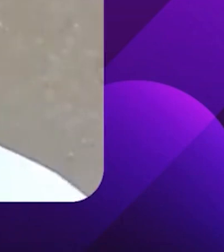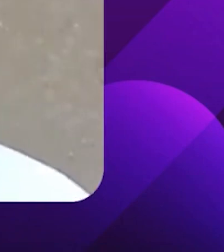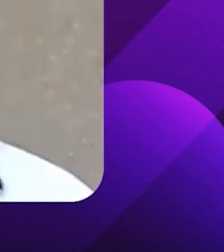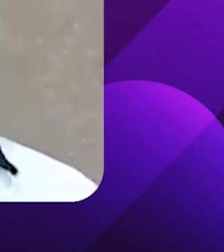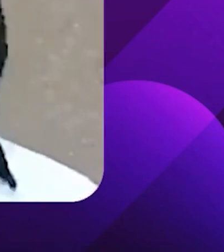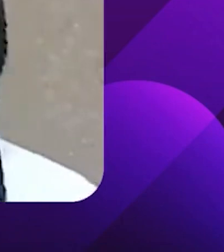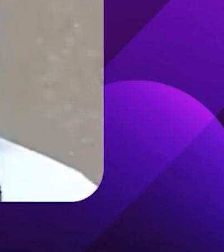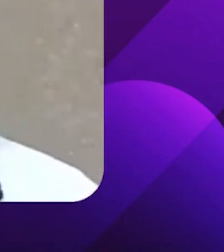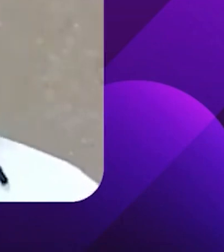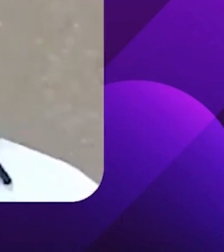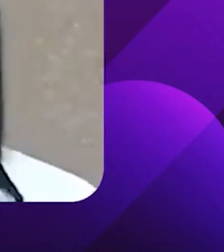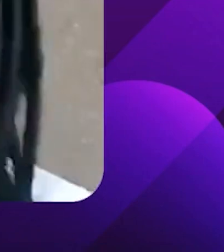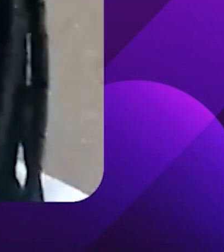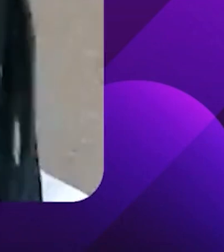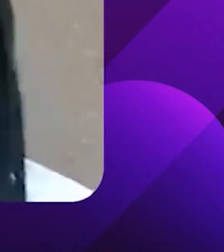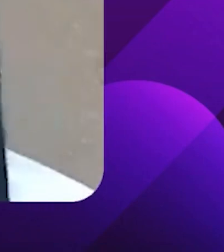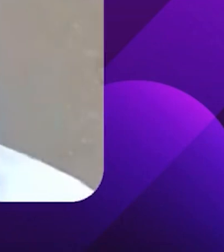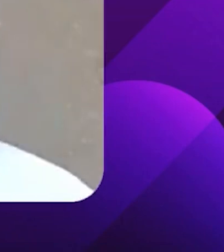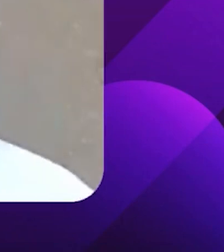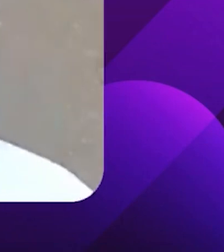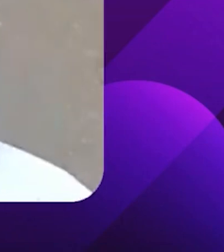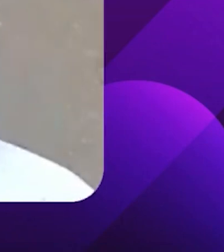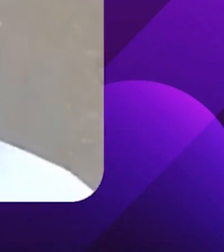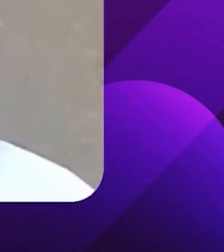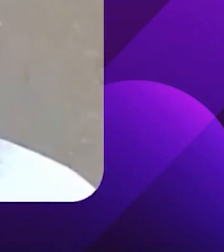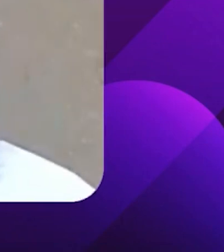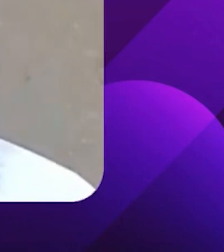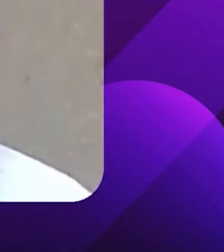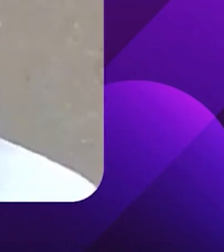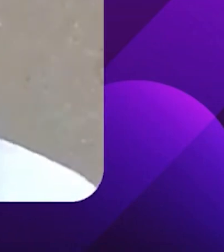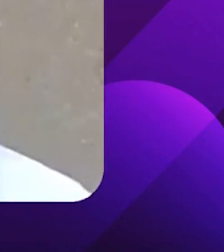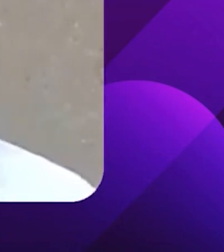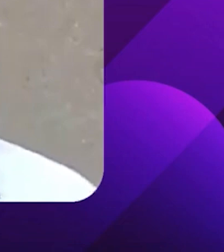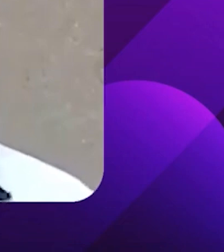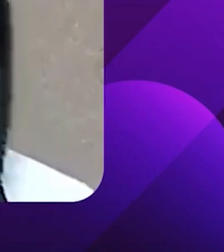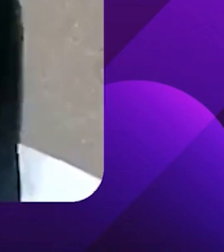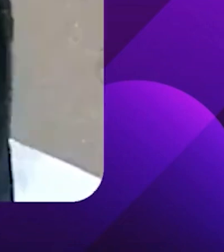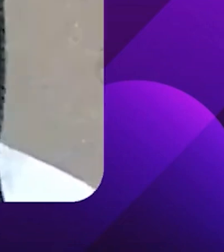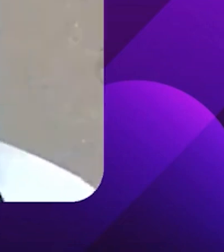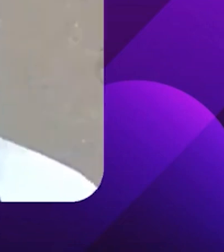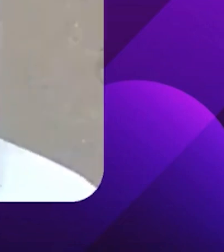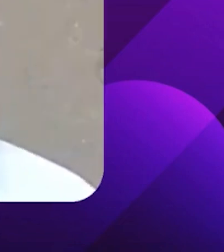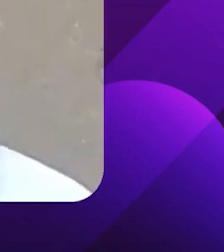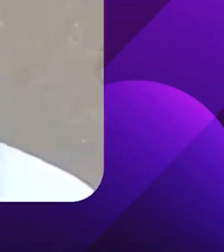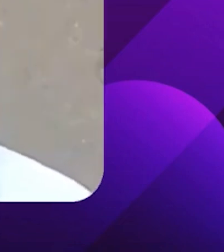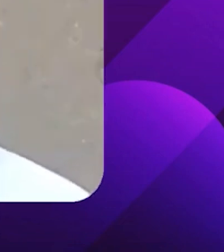modo de vida, acontecia as alquimias das folhas, das ervas, os